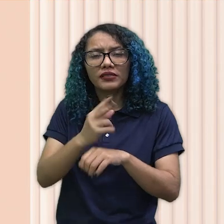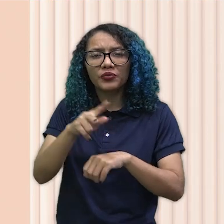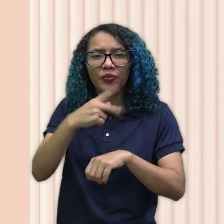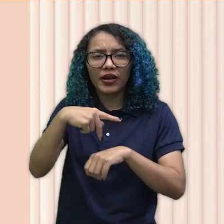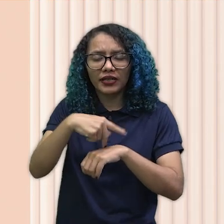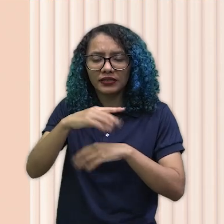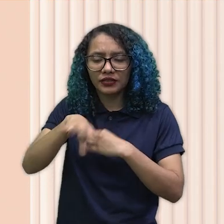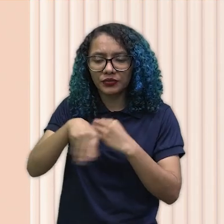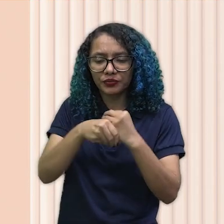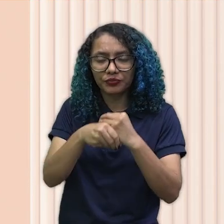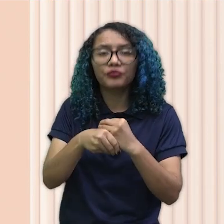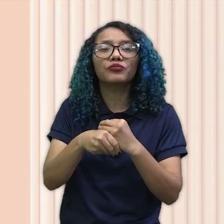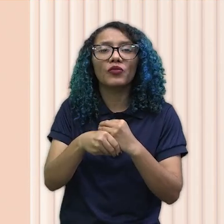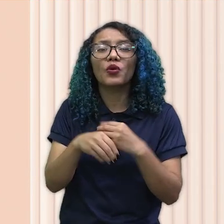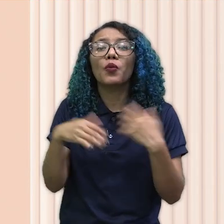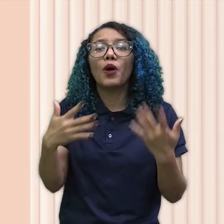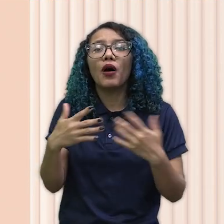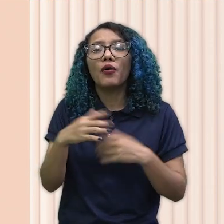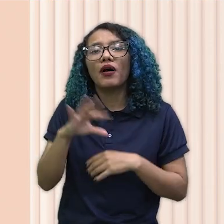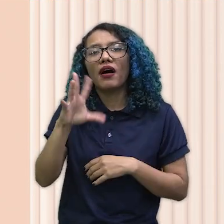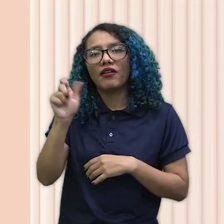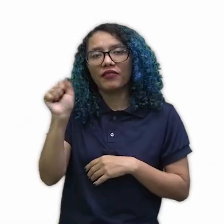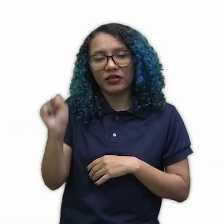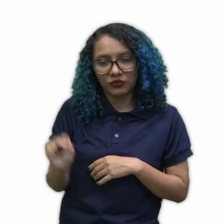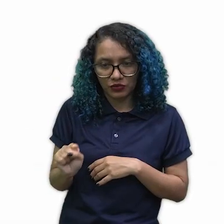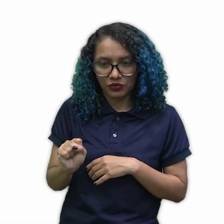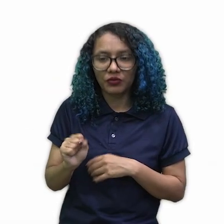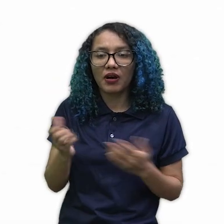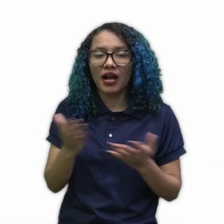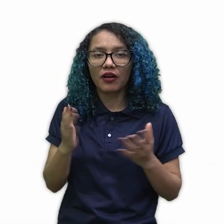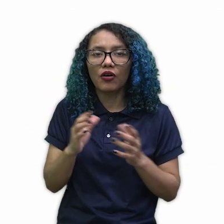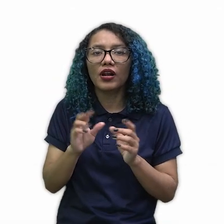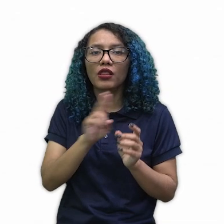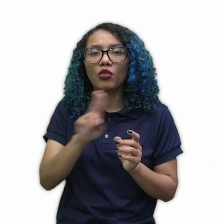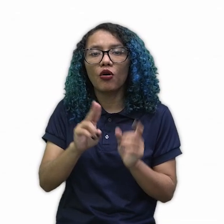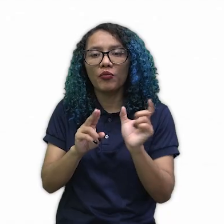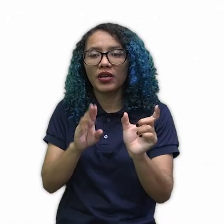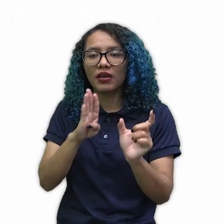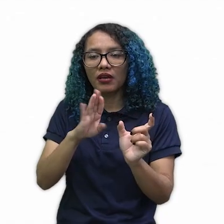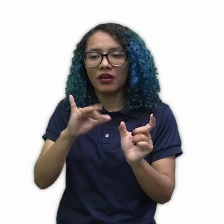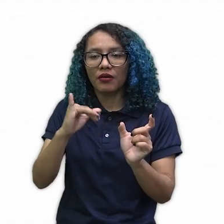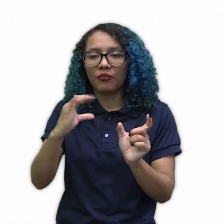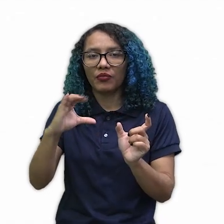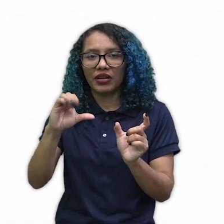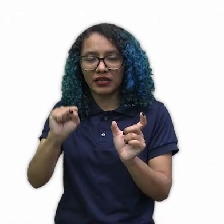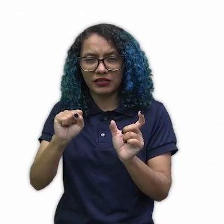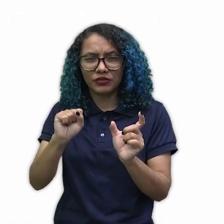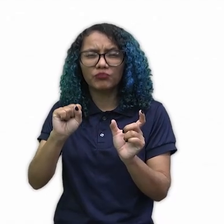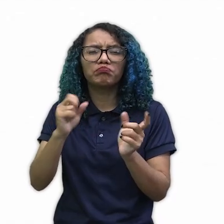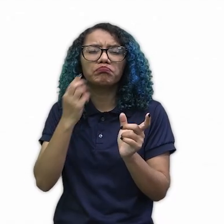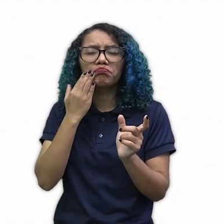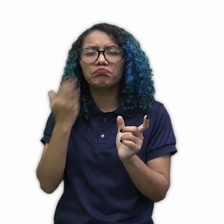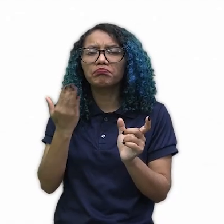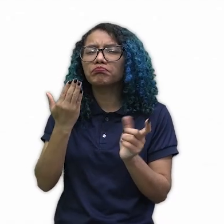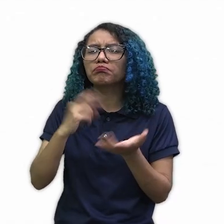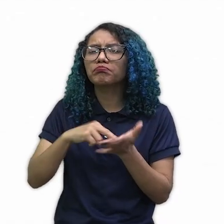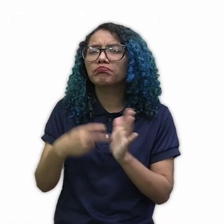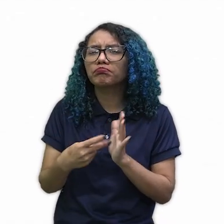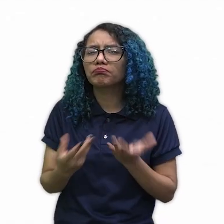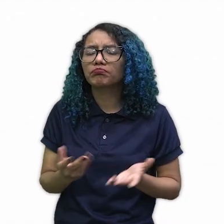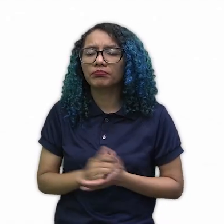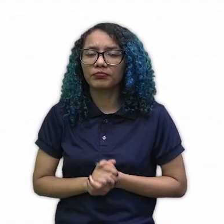África do Sul e ficou também conhecido como BRICS. Agora, o que é o BRICS, gente?